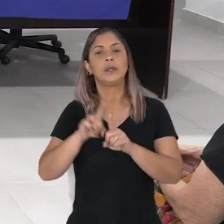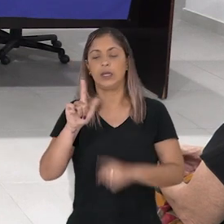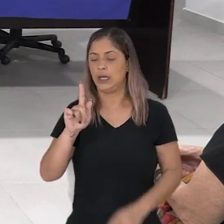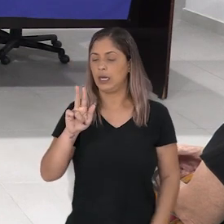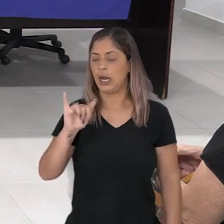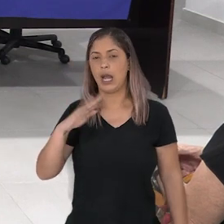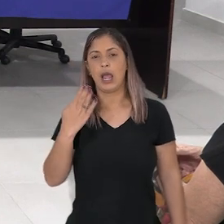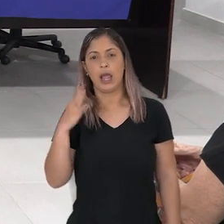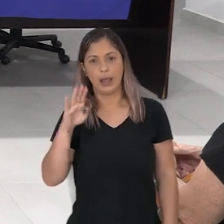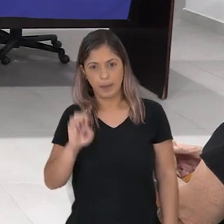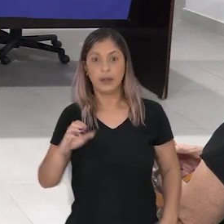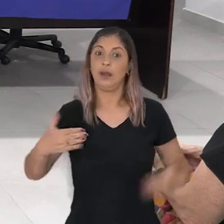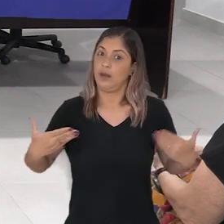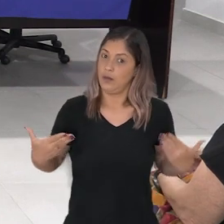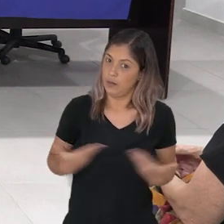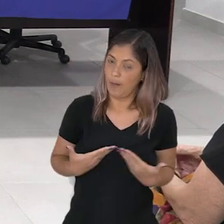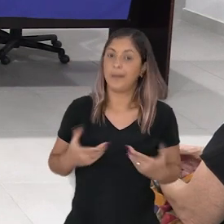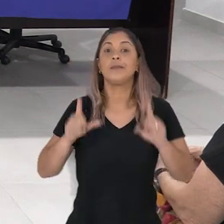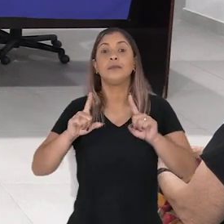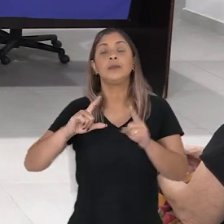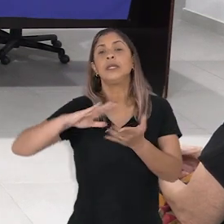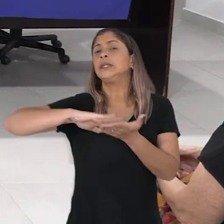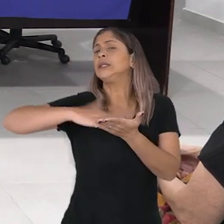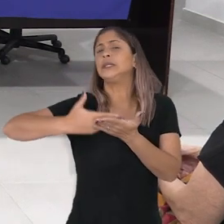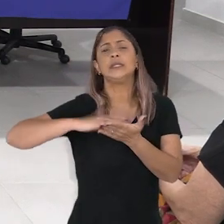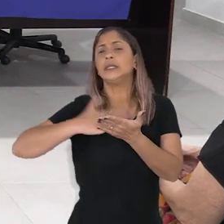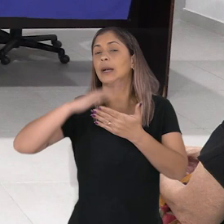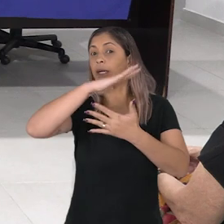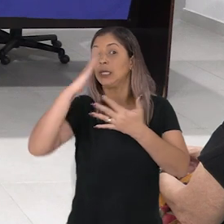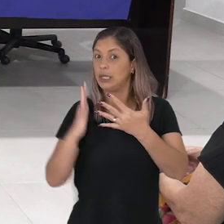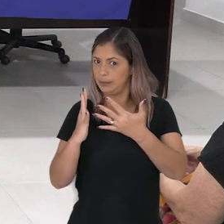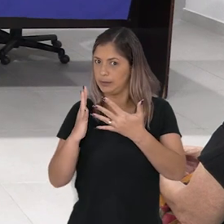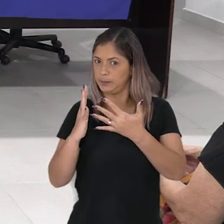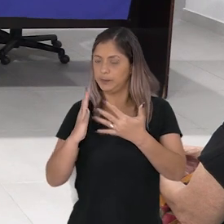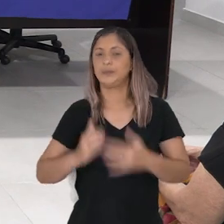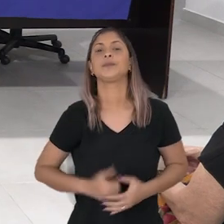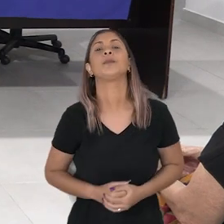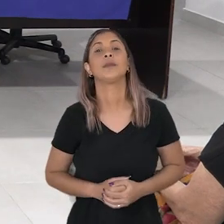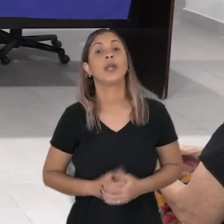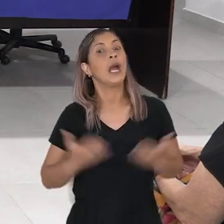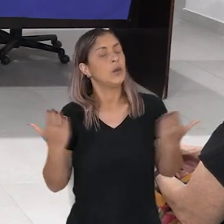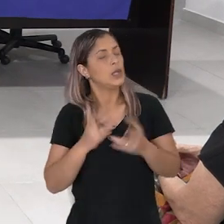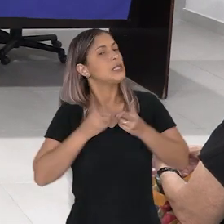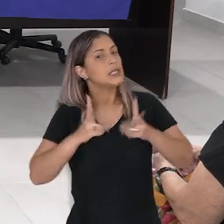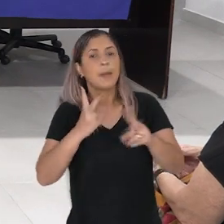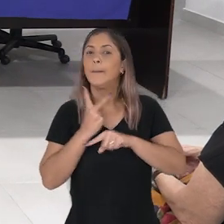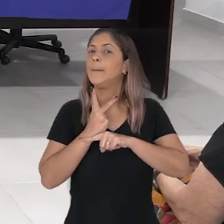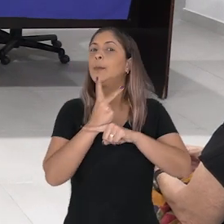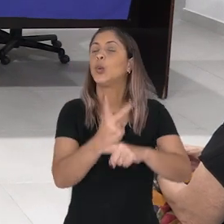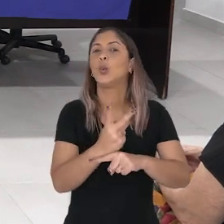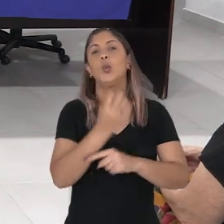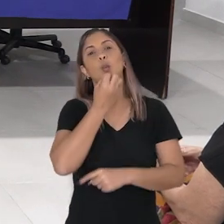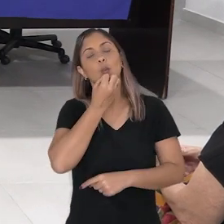teve e aqui está tendo, que é intérprete de Libras. Sempre nós vamos procurar ter